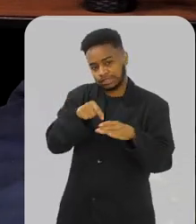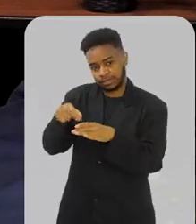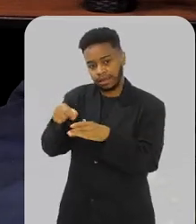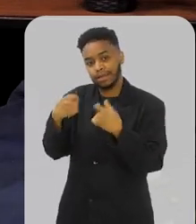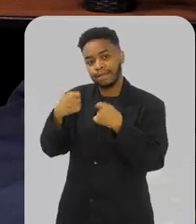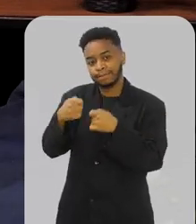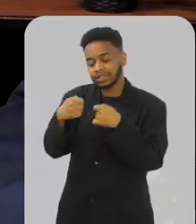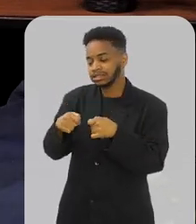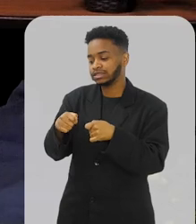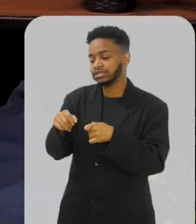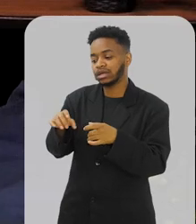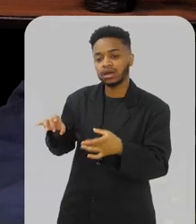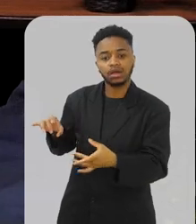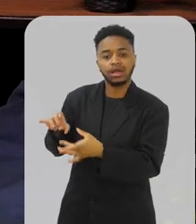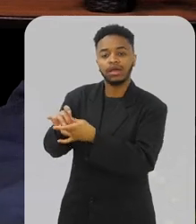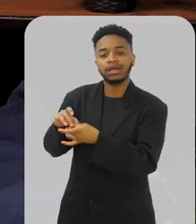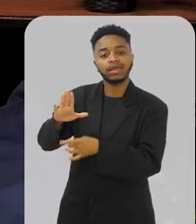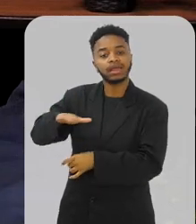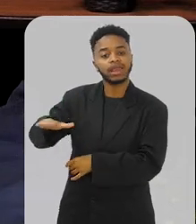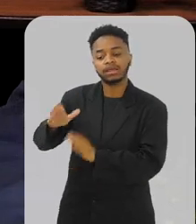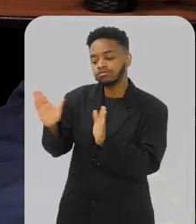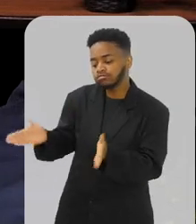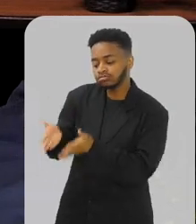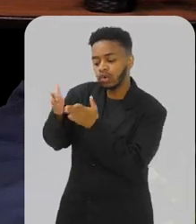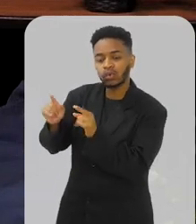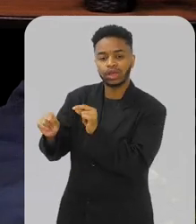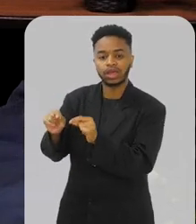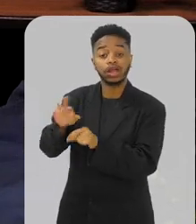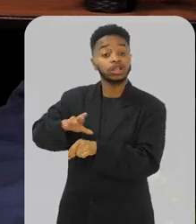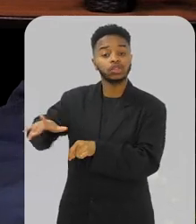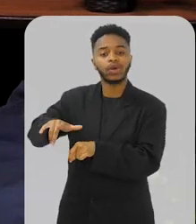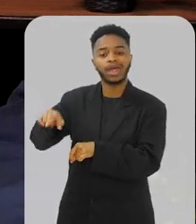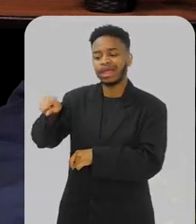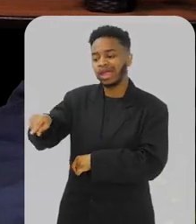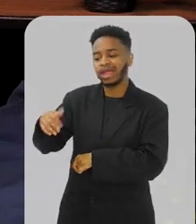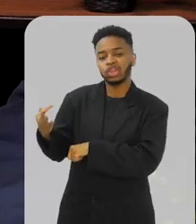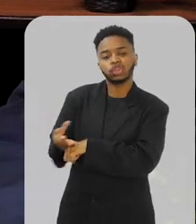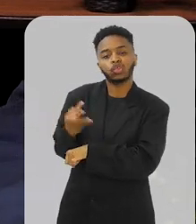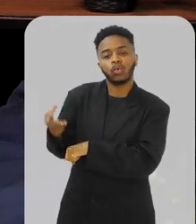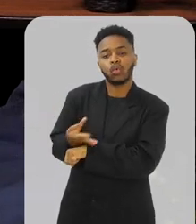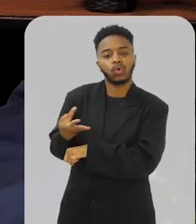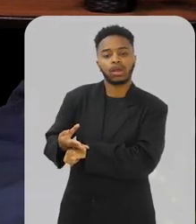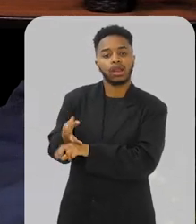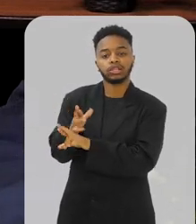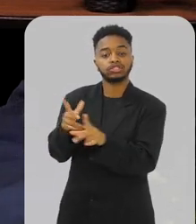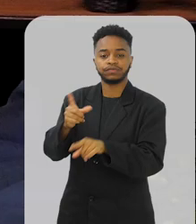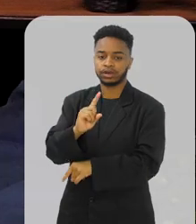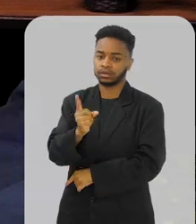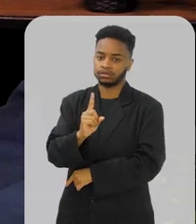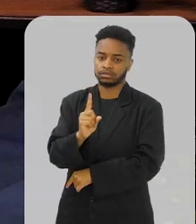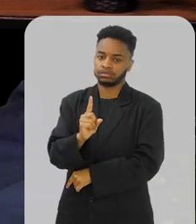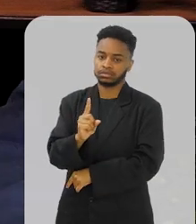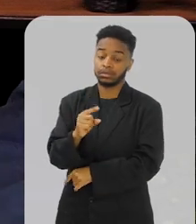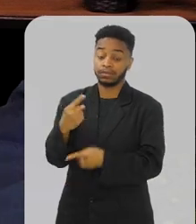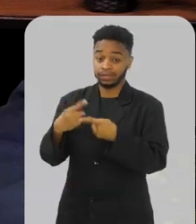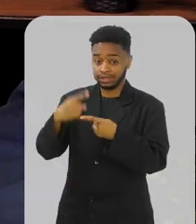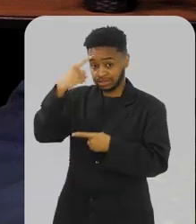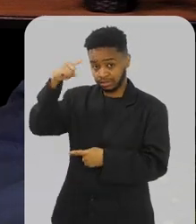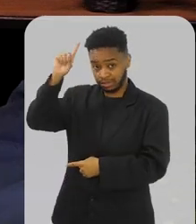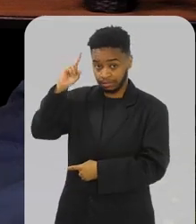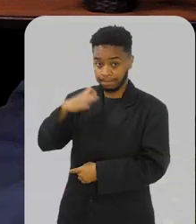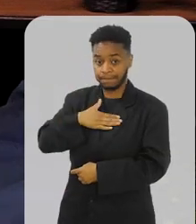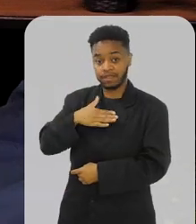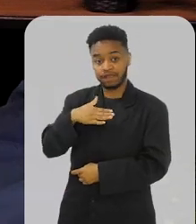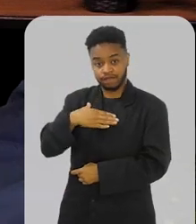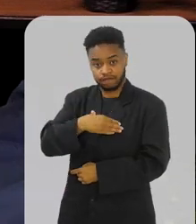temos que trabalhar com as crianças a tolerar o diferente. Você sabe que semana passada eu perdi